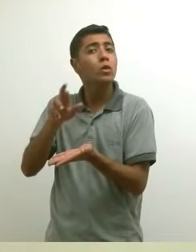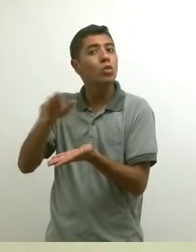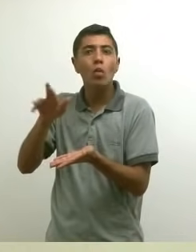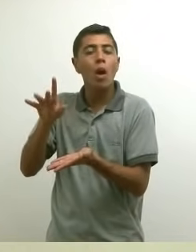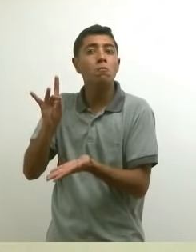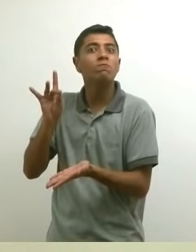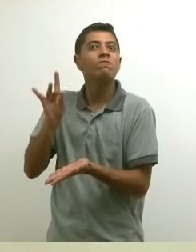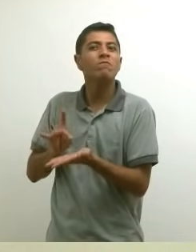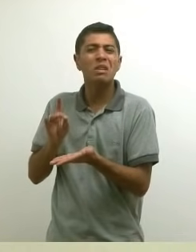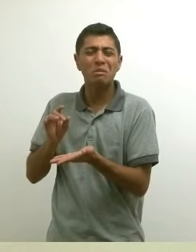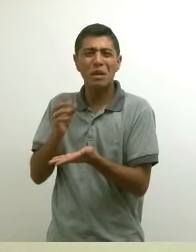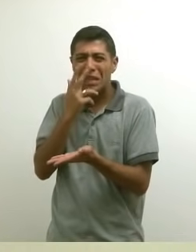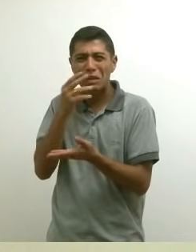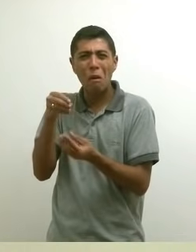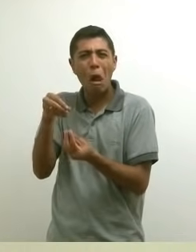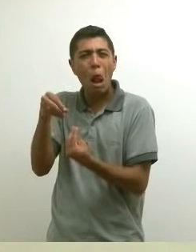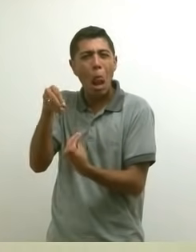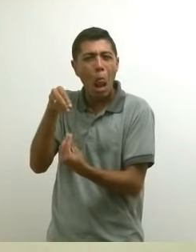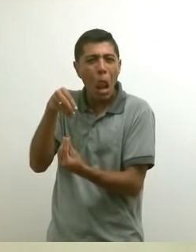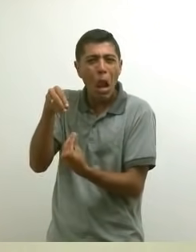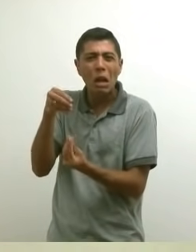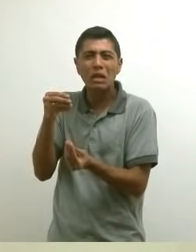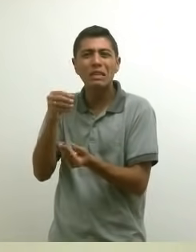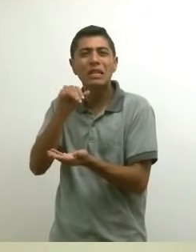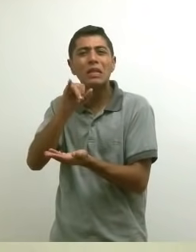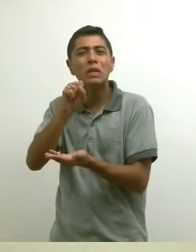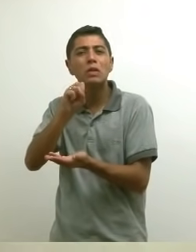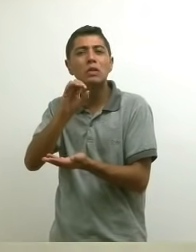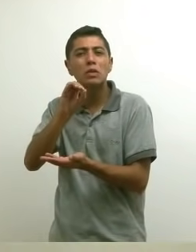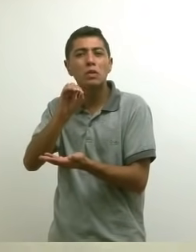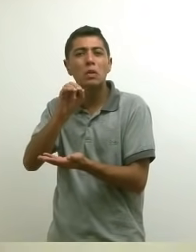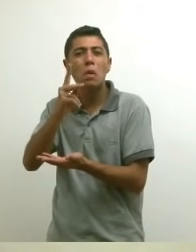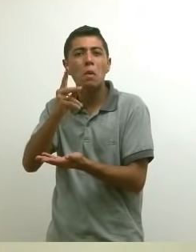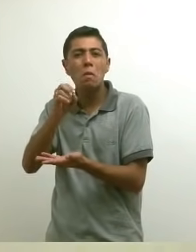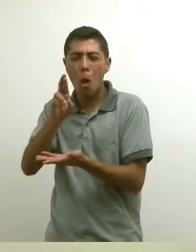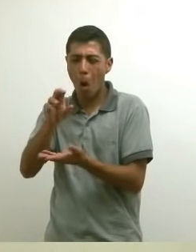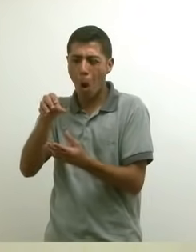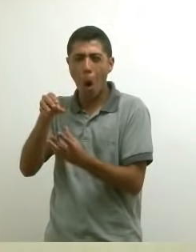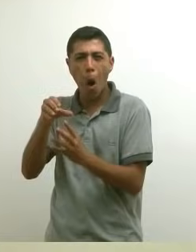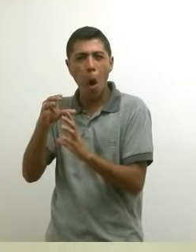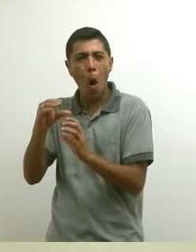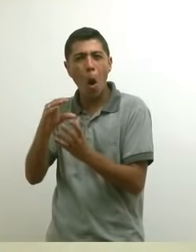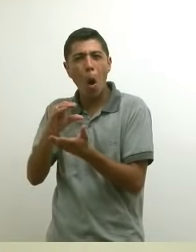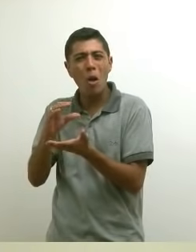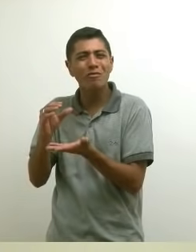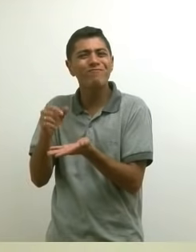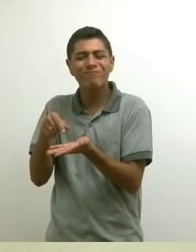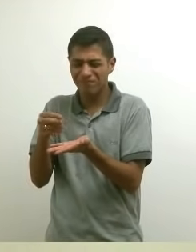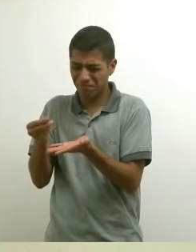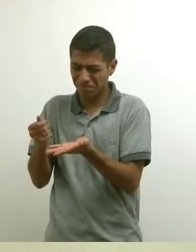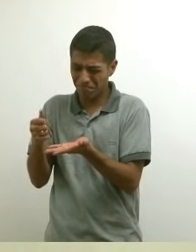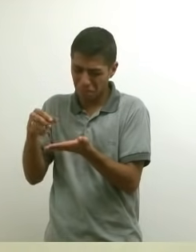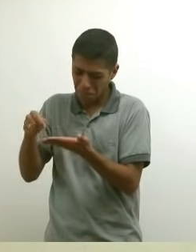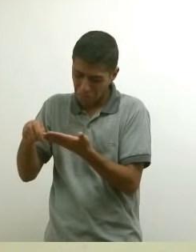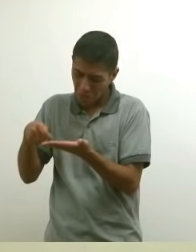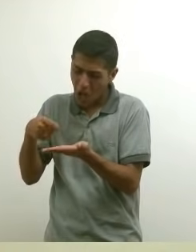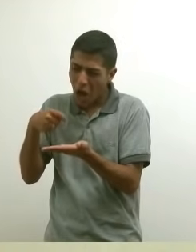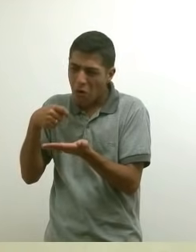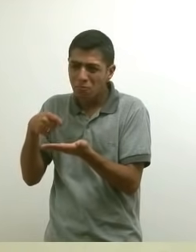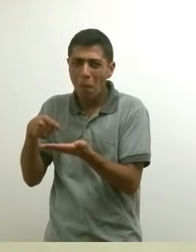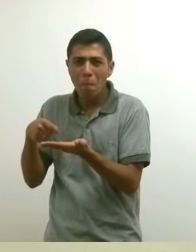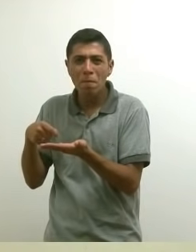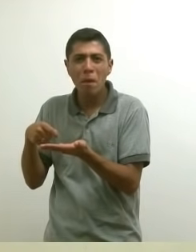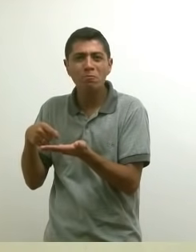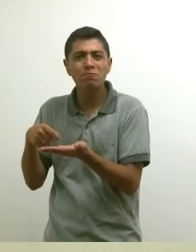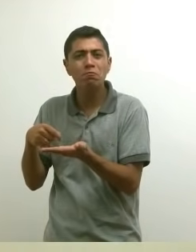parte como aquilo mas acontece que tem que ter uma diluição tem que ter uma qualidade sendo oferecida para essa criança de